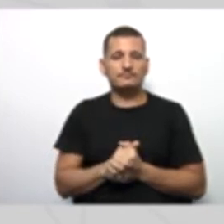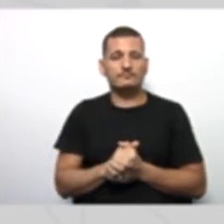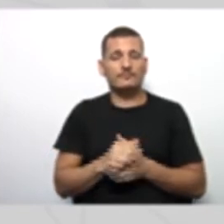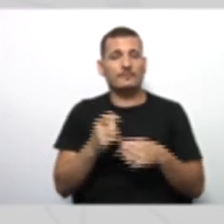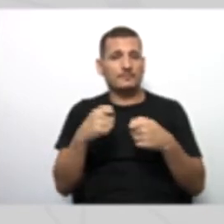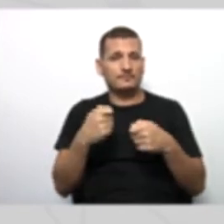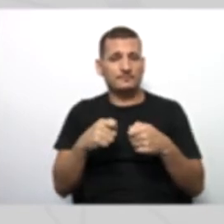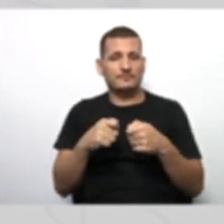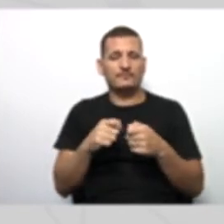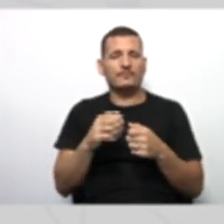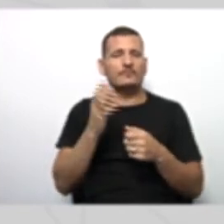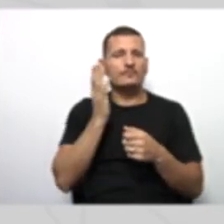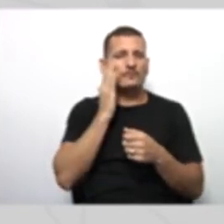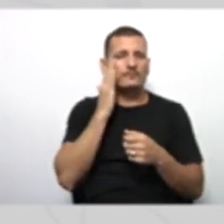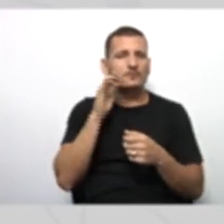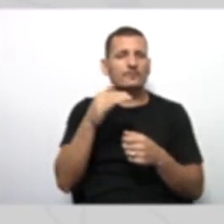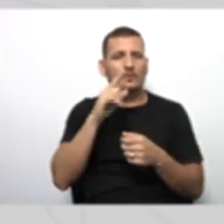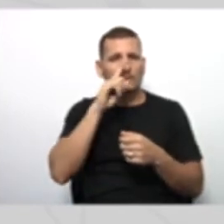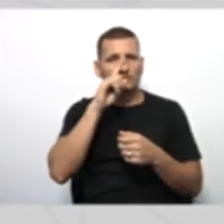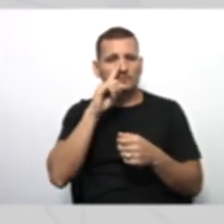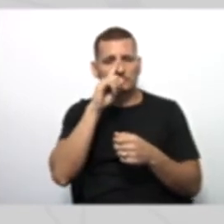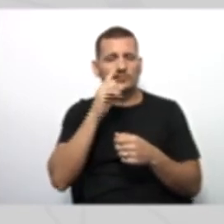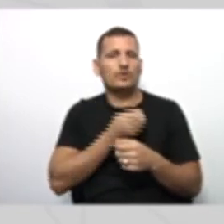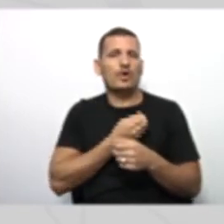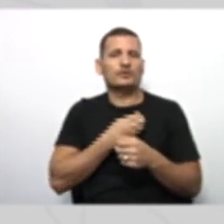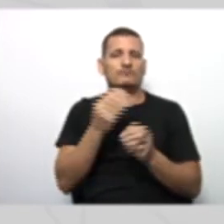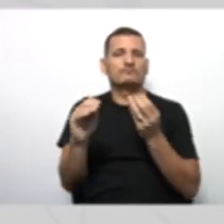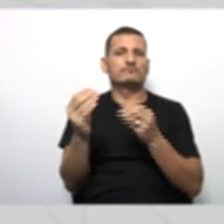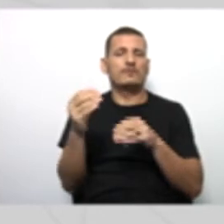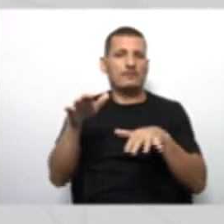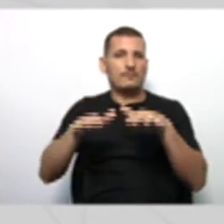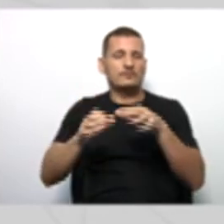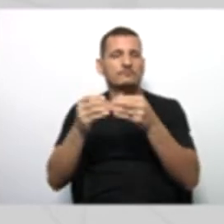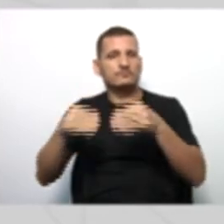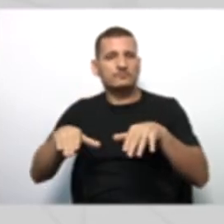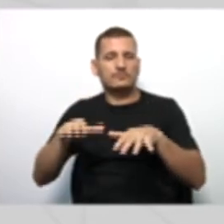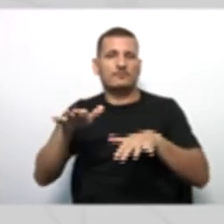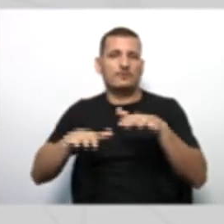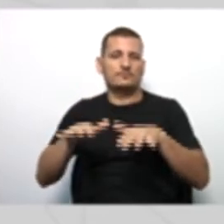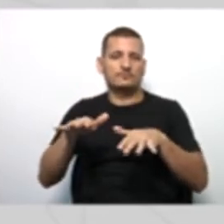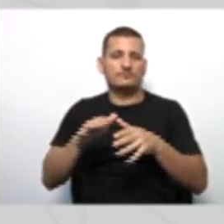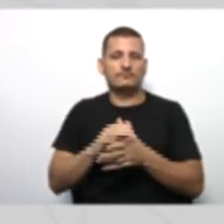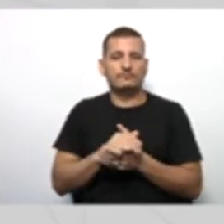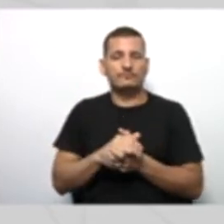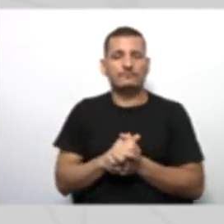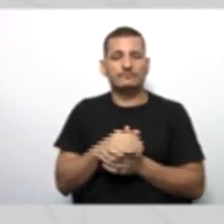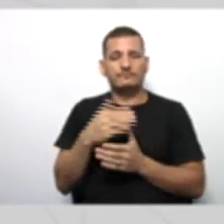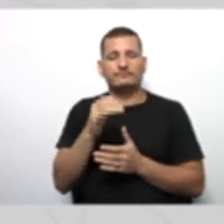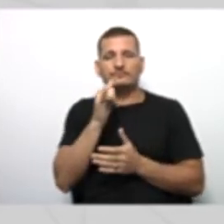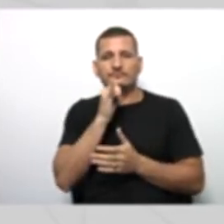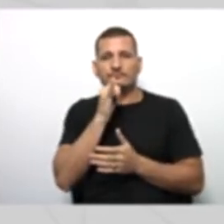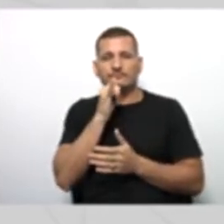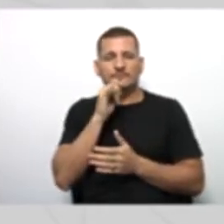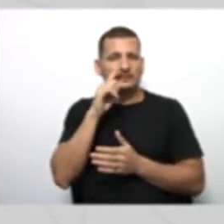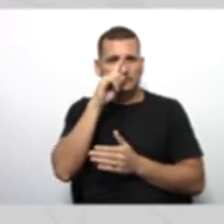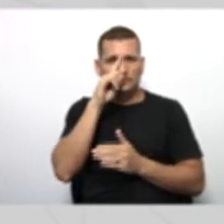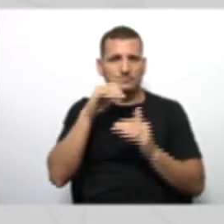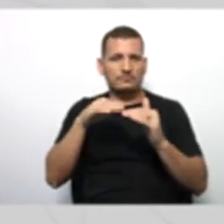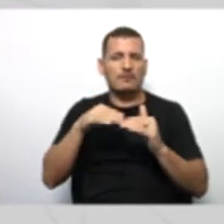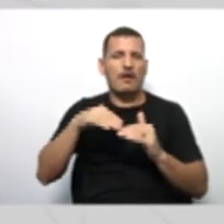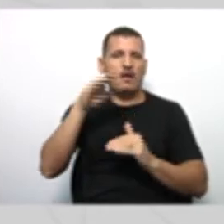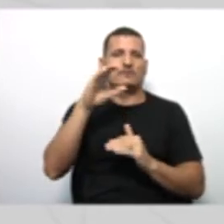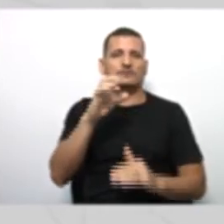ação pode gerar, aliás, toda ação gera uma reação. Não é isso? Então, se eu estou executando uma tarefa, quais são as reações que isso pode gerar? E qual